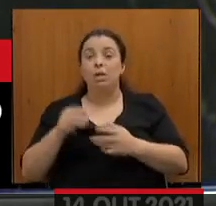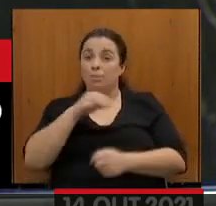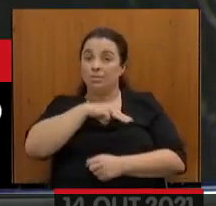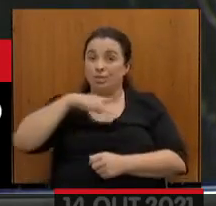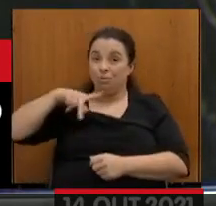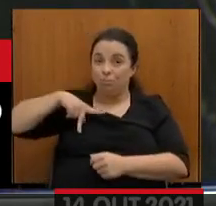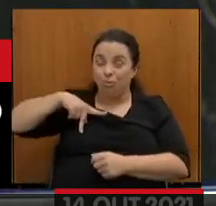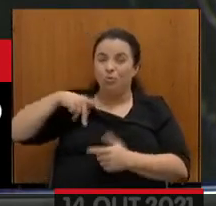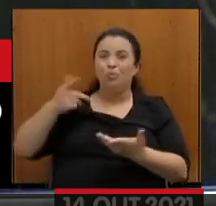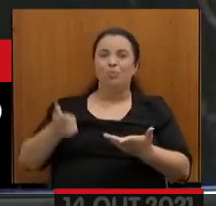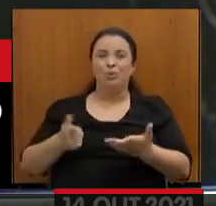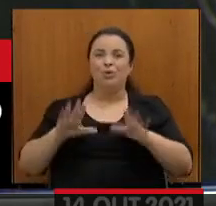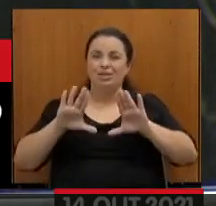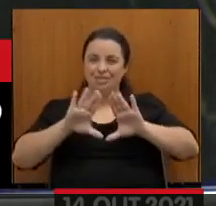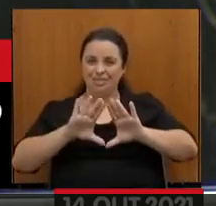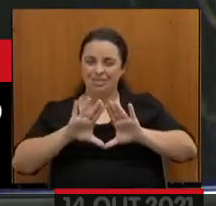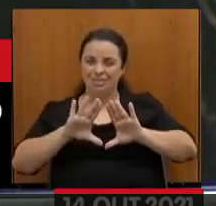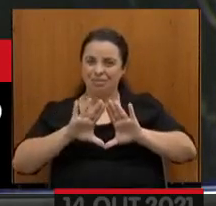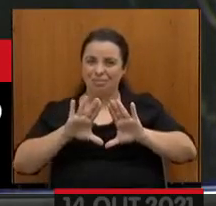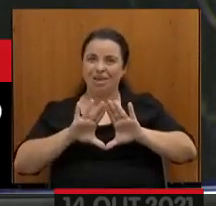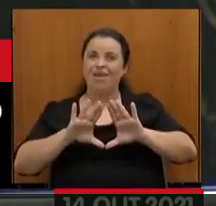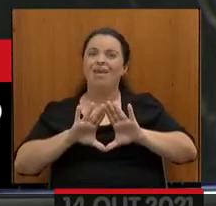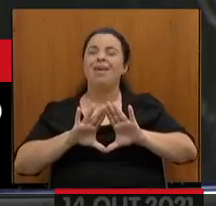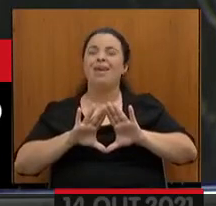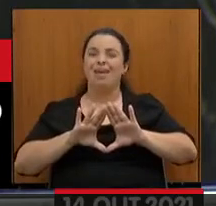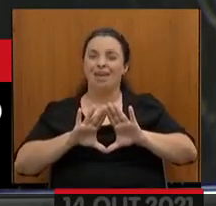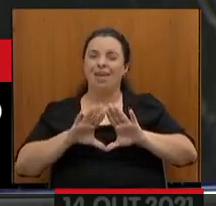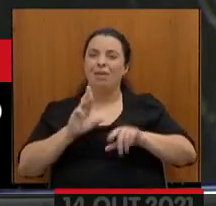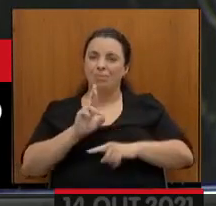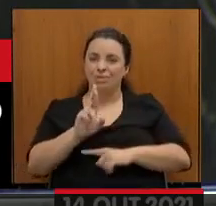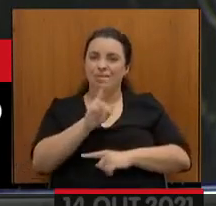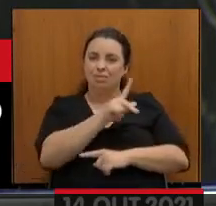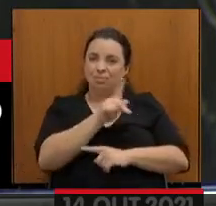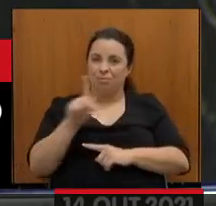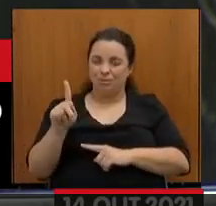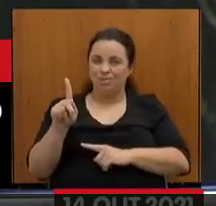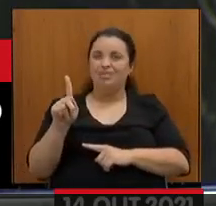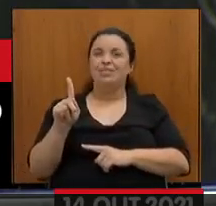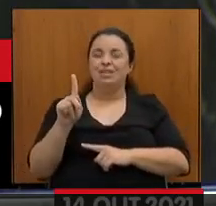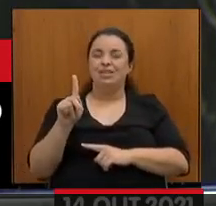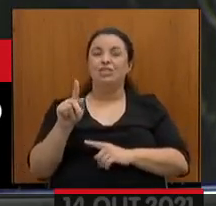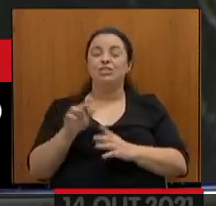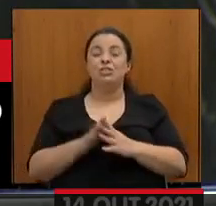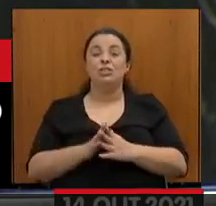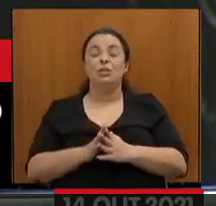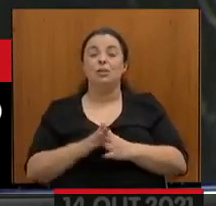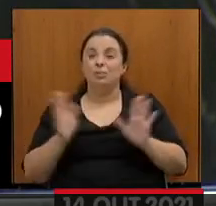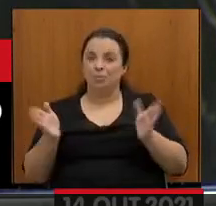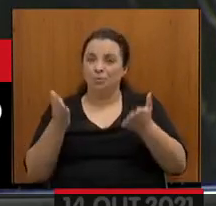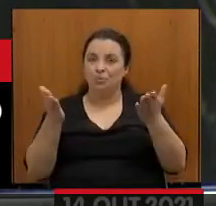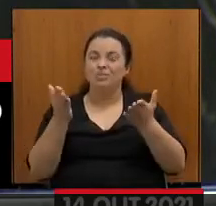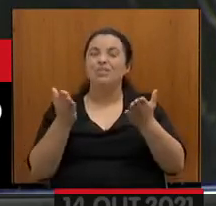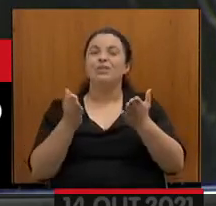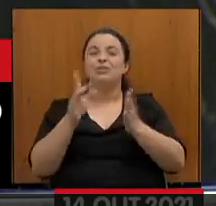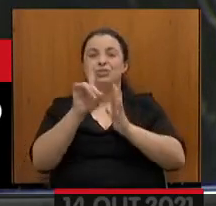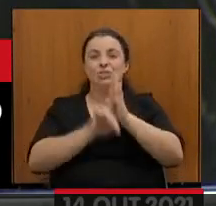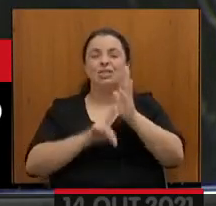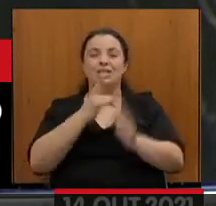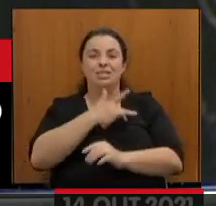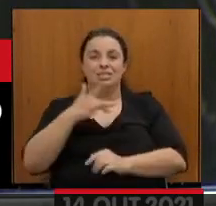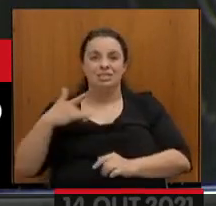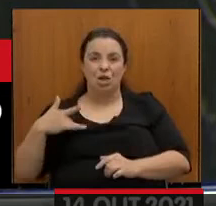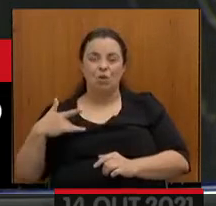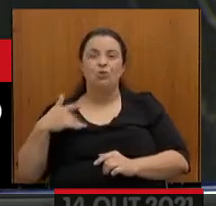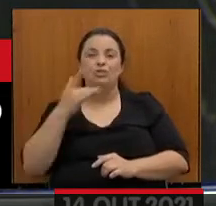pessoa do nosso presidente, da Comissão de Saúde, da Comissão de Defesa dos Direitos da Mulher, e dizer que, como a doutora